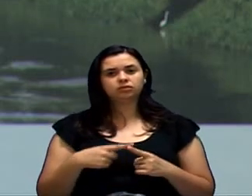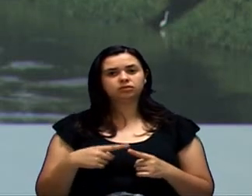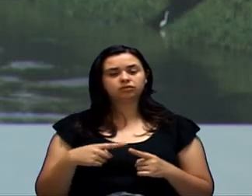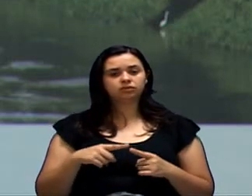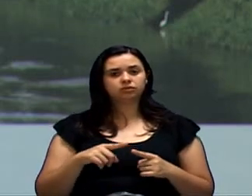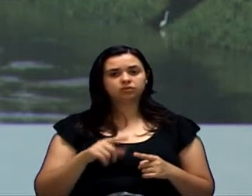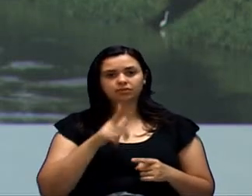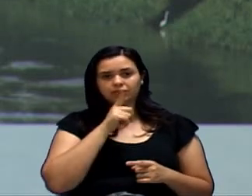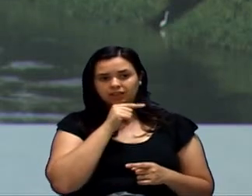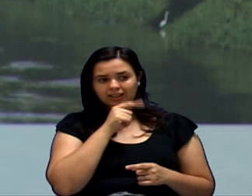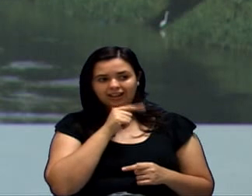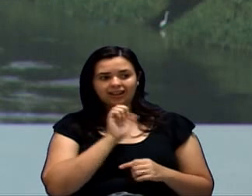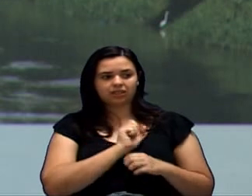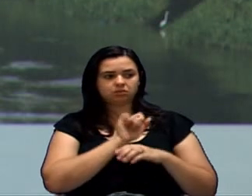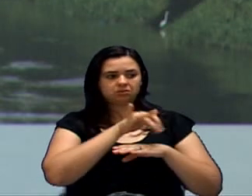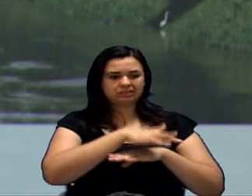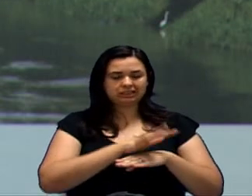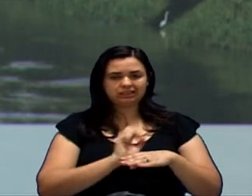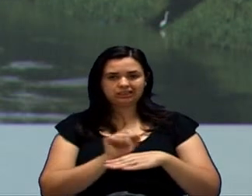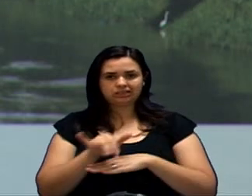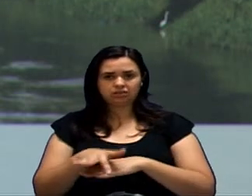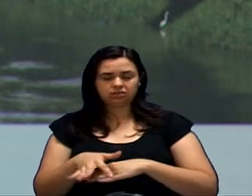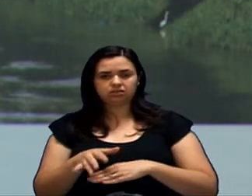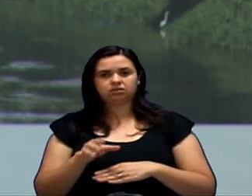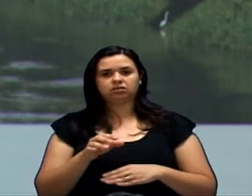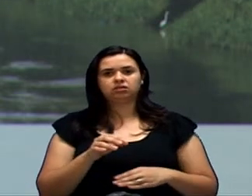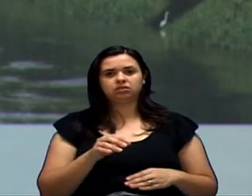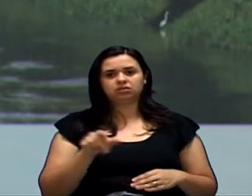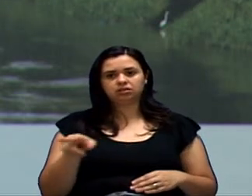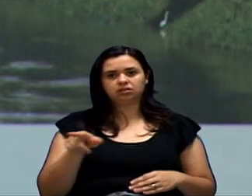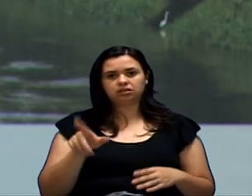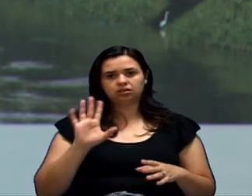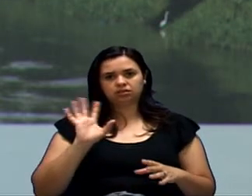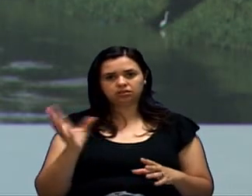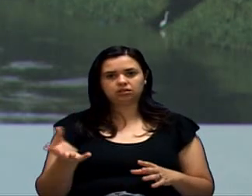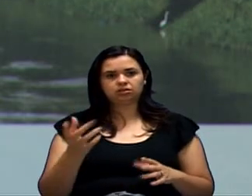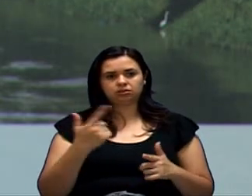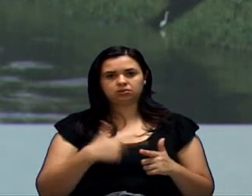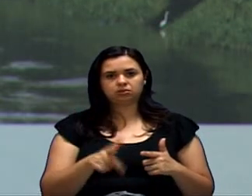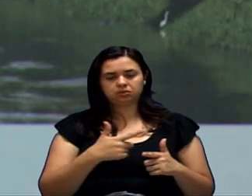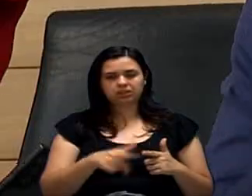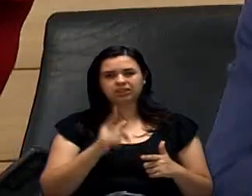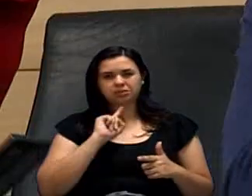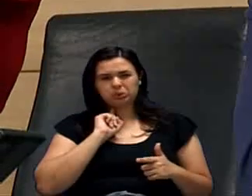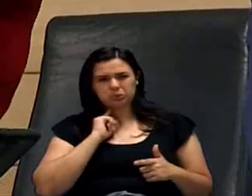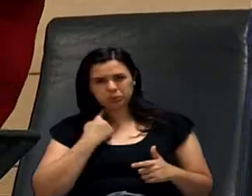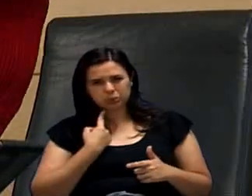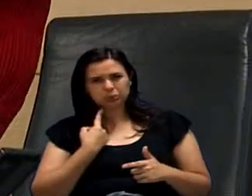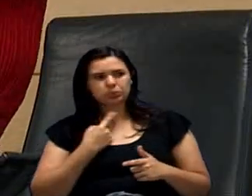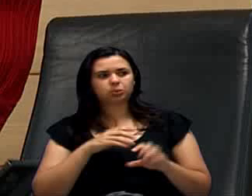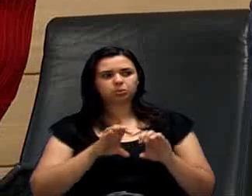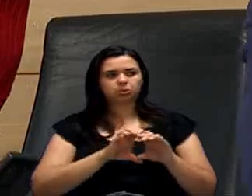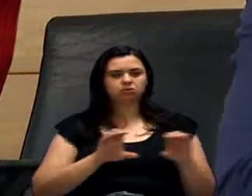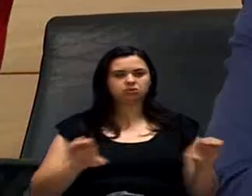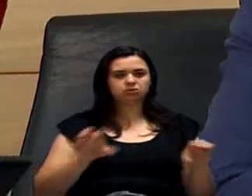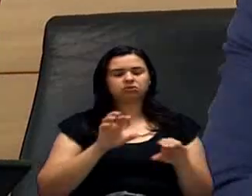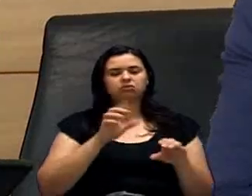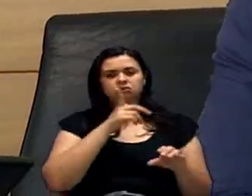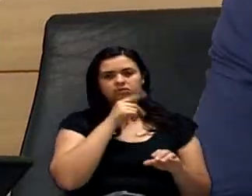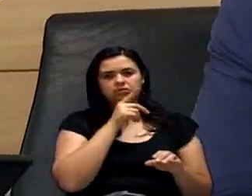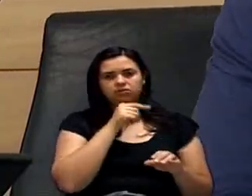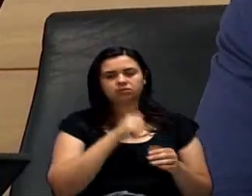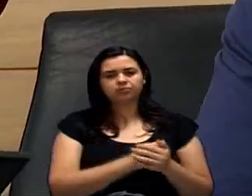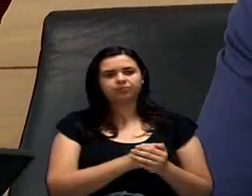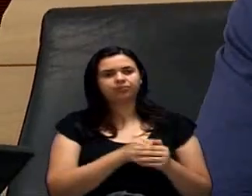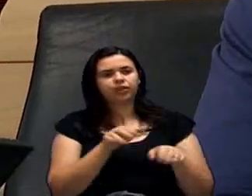de água, o esgoto que poderia estar afetando os nossos cursos d'água e poluindo o rio Sorocaba. Eu